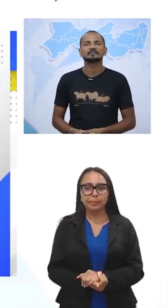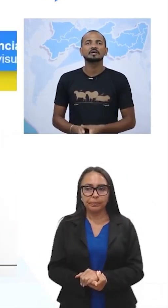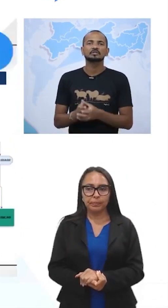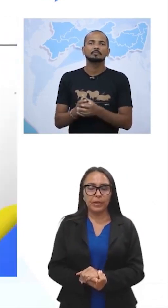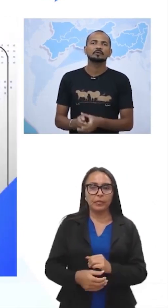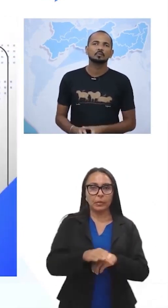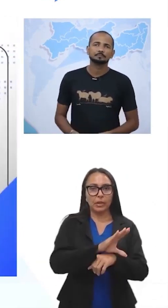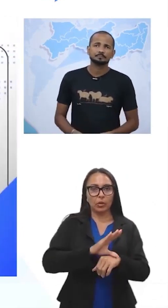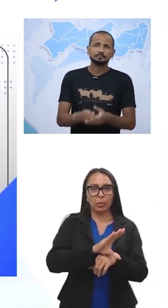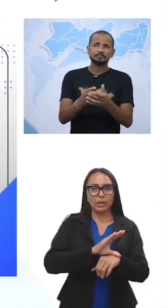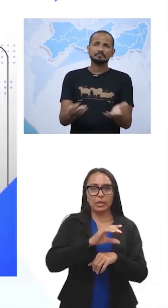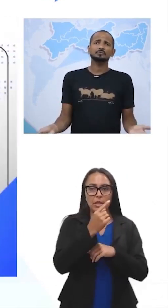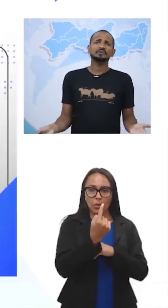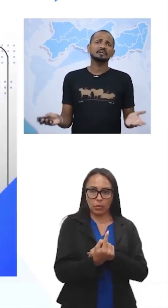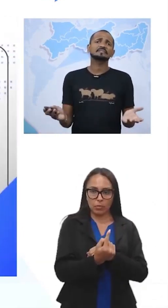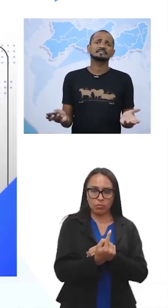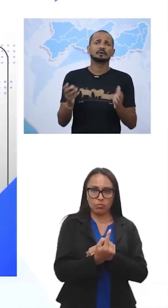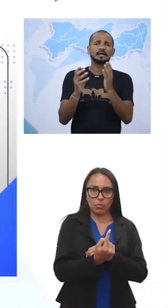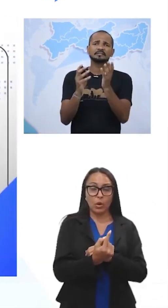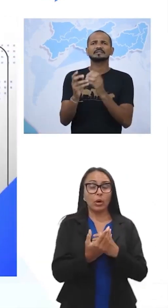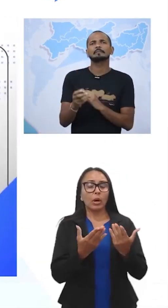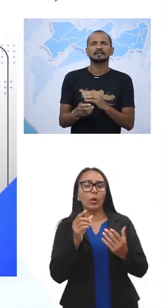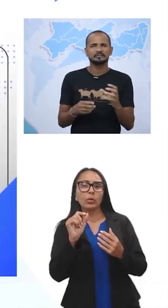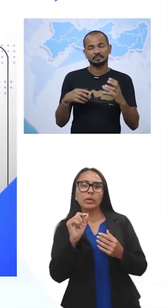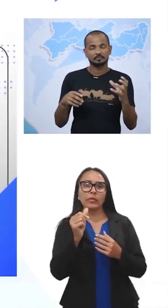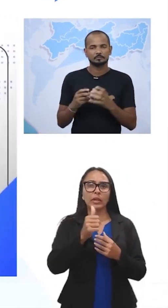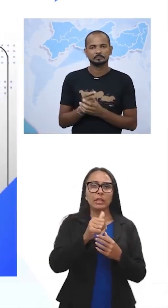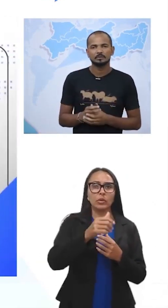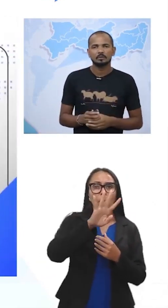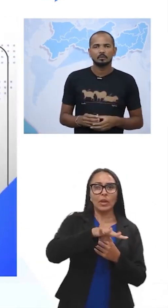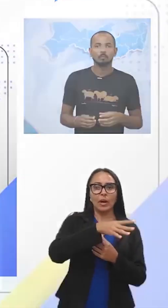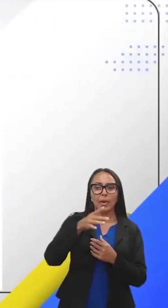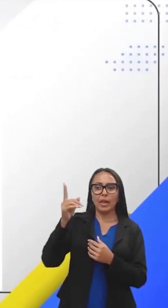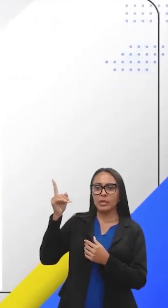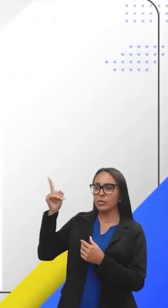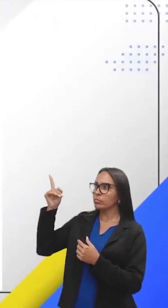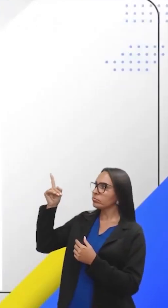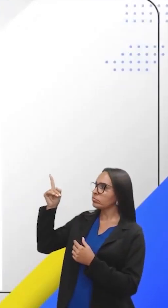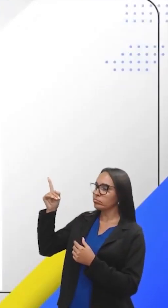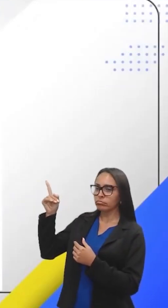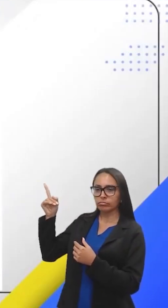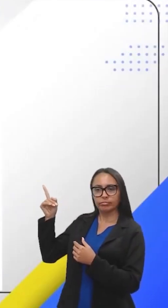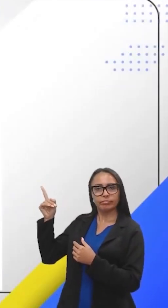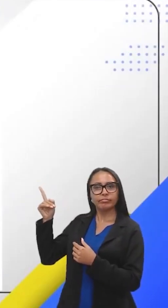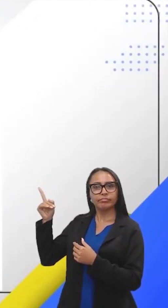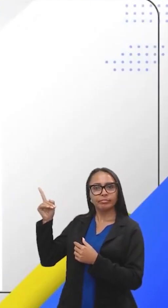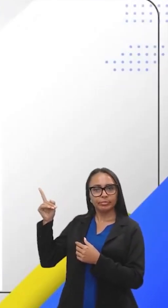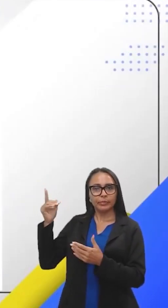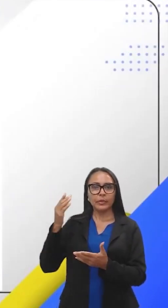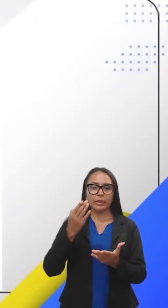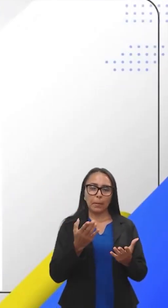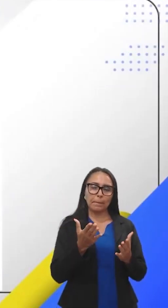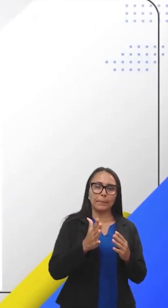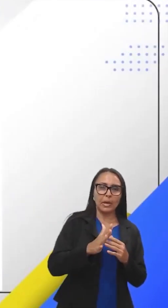competência número 1. O que é avaliação? Aí tem uma tabelinha, tem um organograma, um fluxograma mais ou menos, é